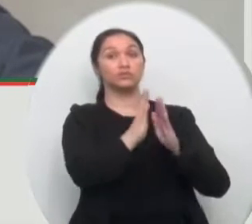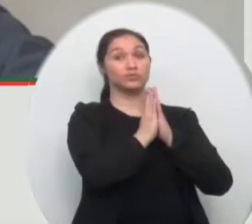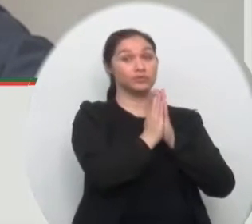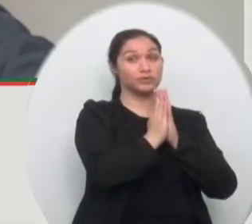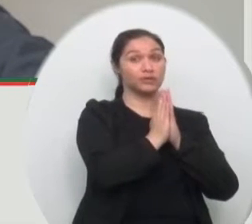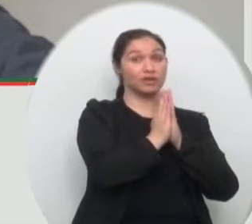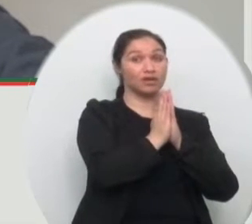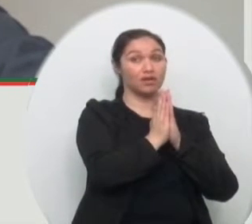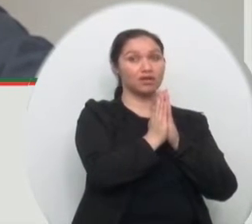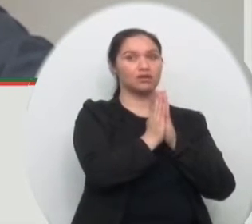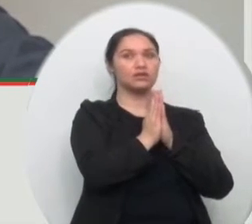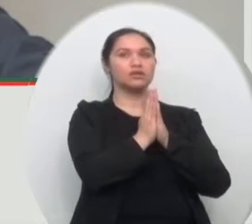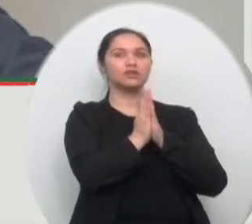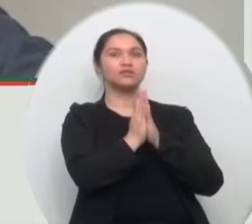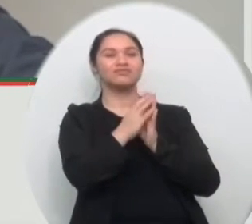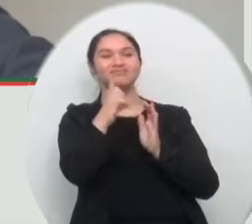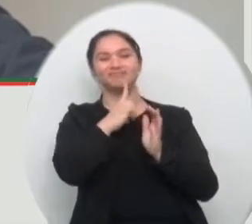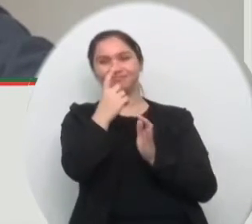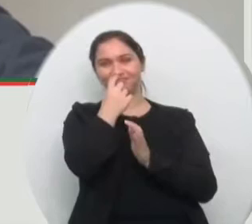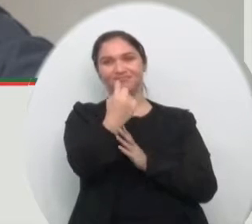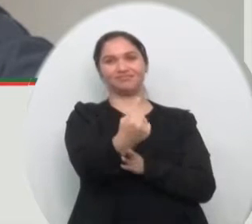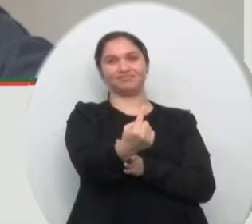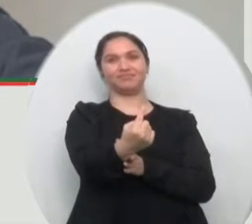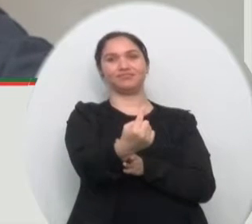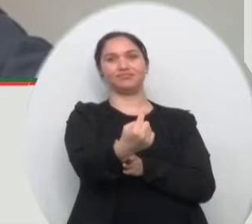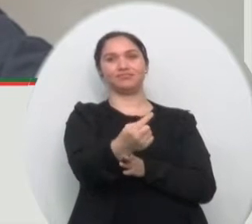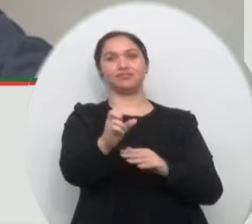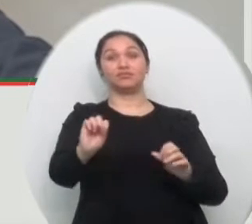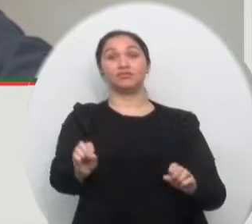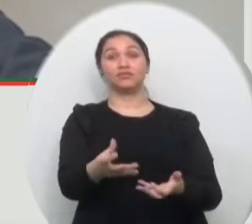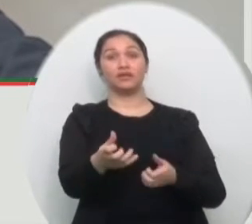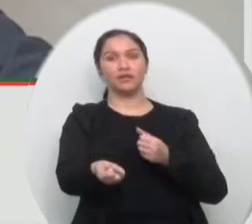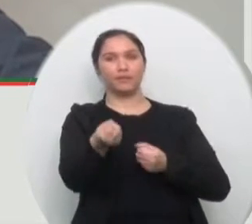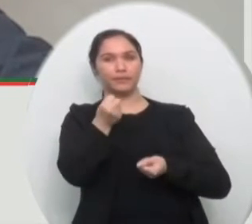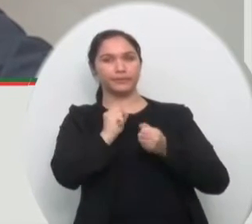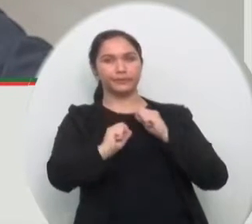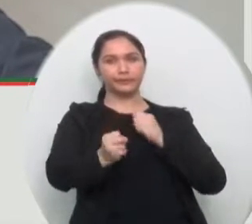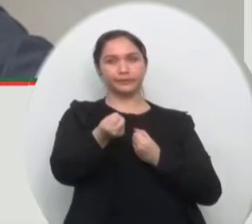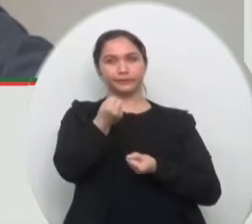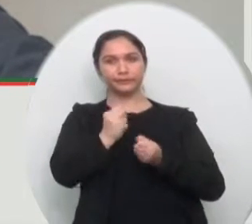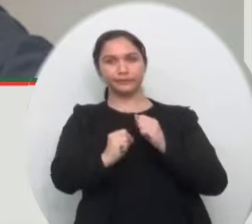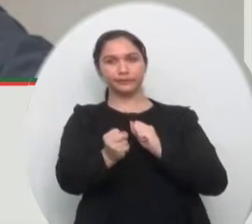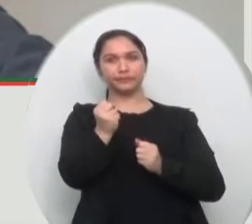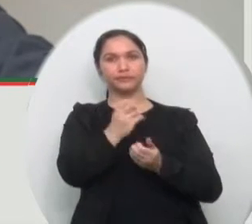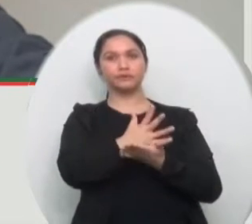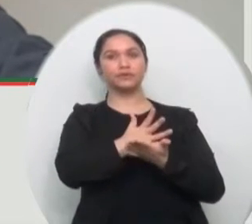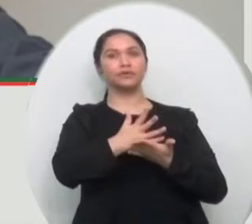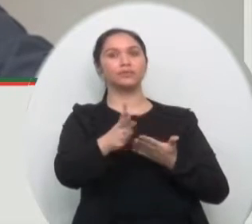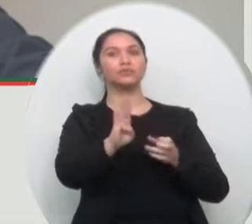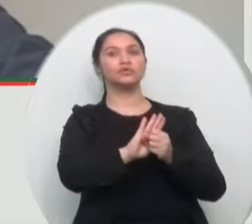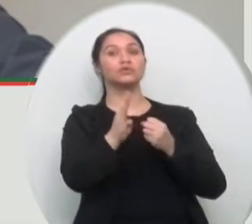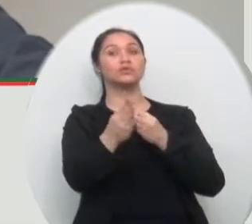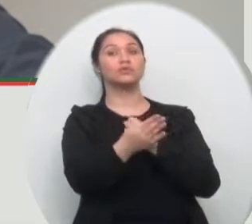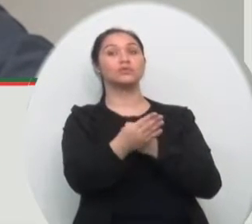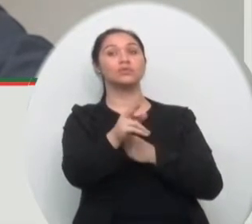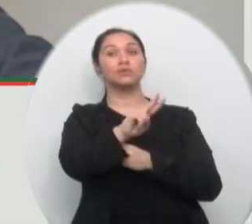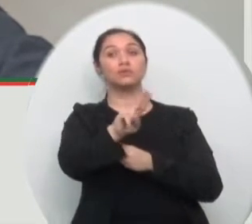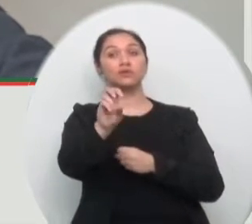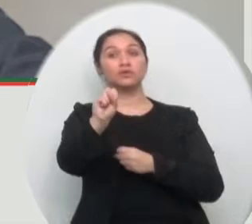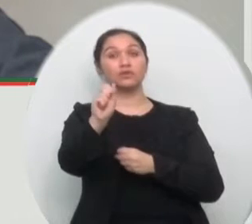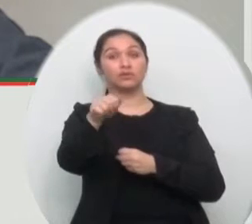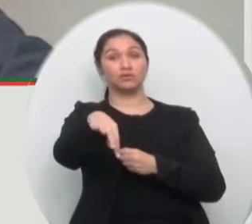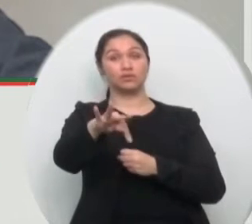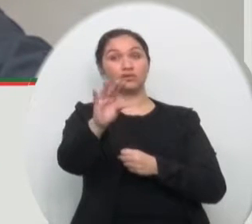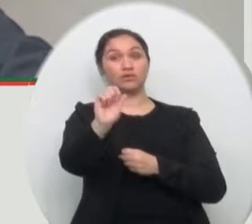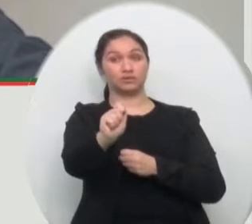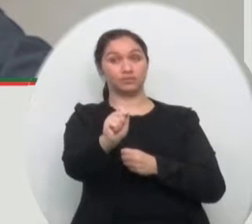E essa indústria, ela começou lá na Santa Luzia. E lá já foi um problema. Ela saiu de lá corrida